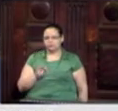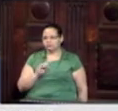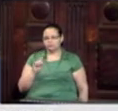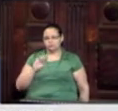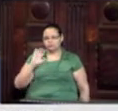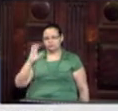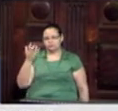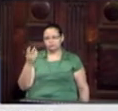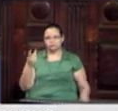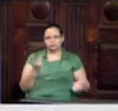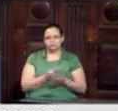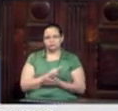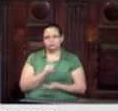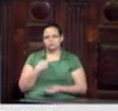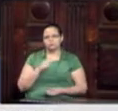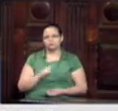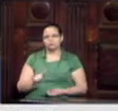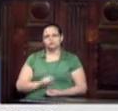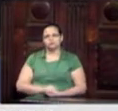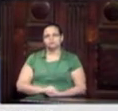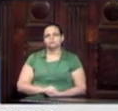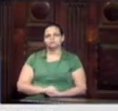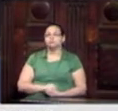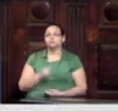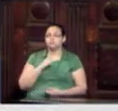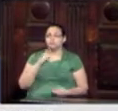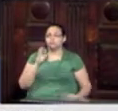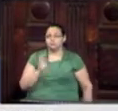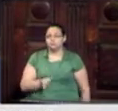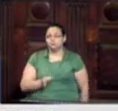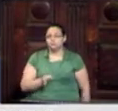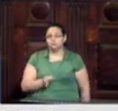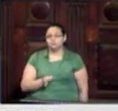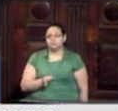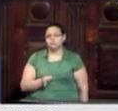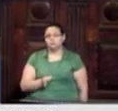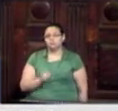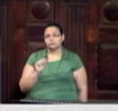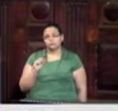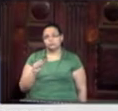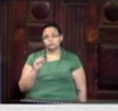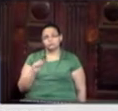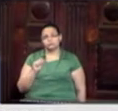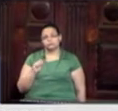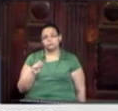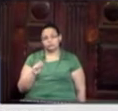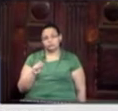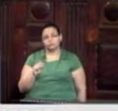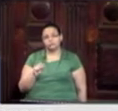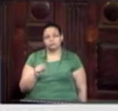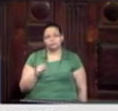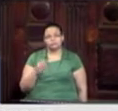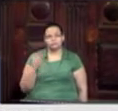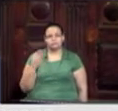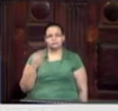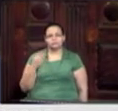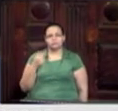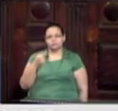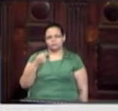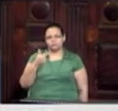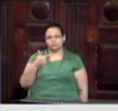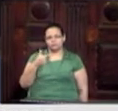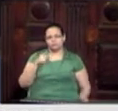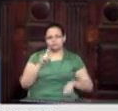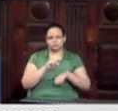aconteceu comigo, mas tenho certeza que nas últimas 72